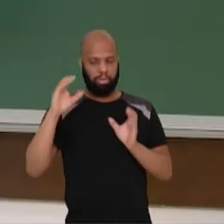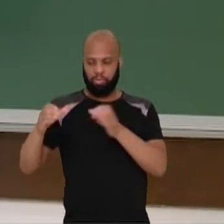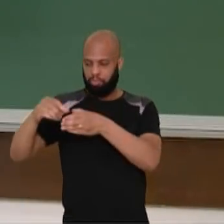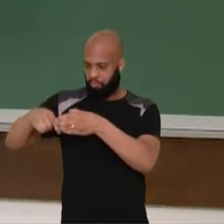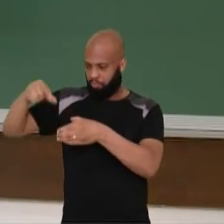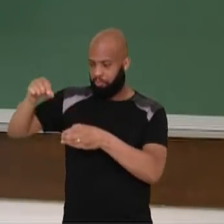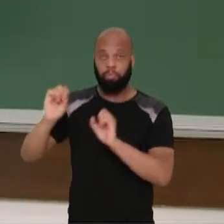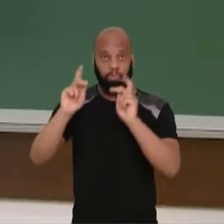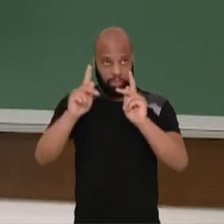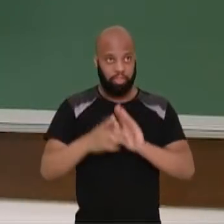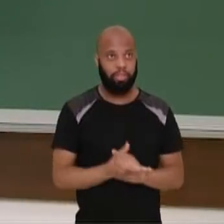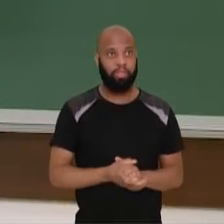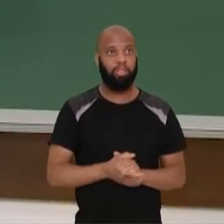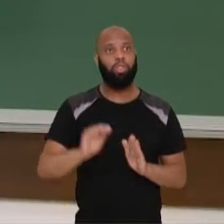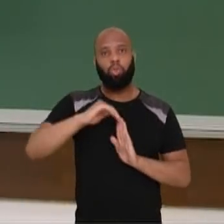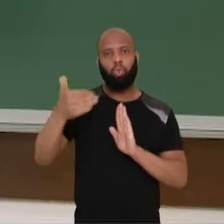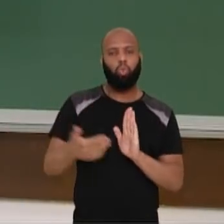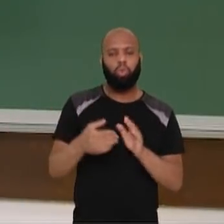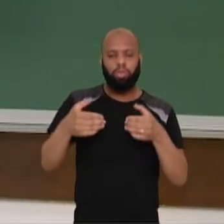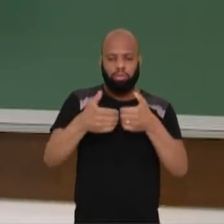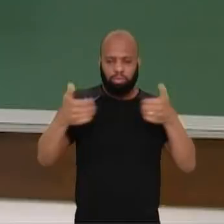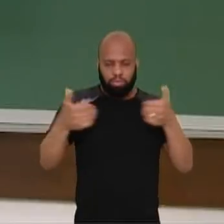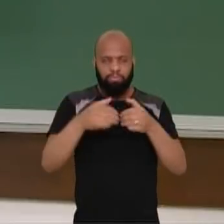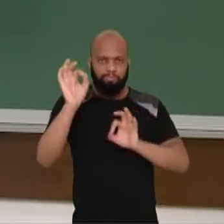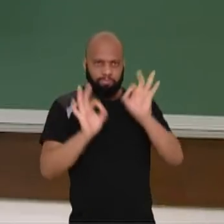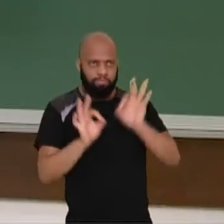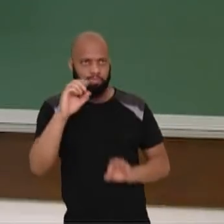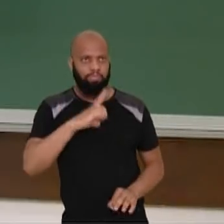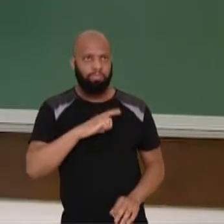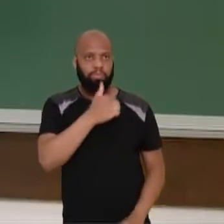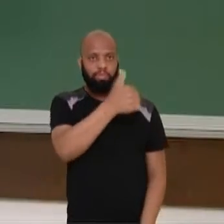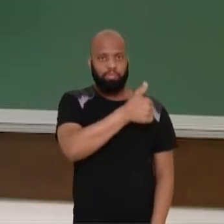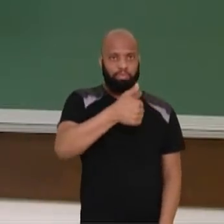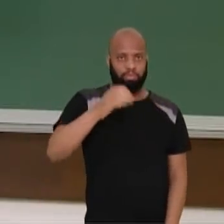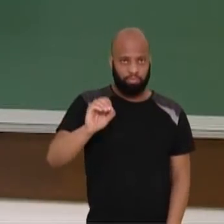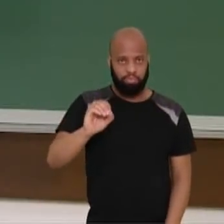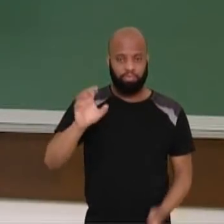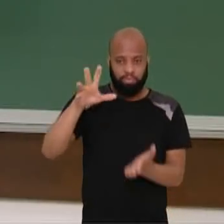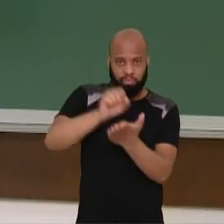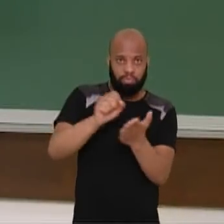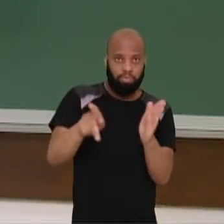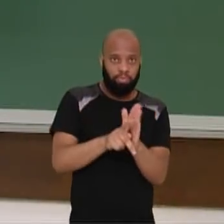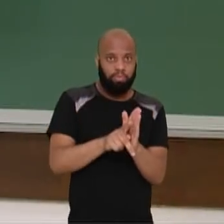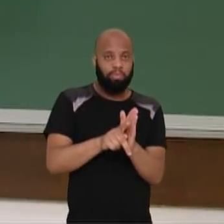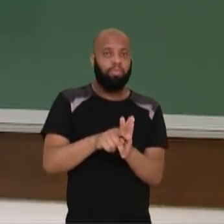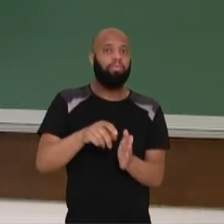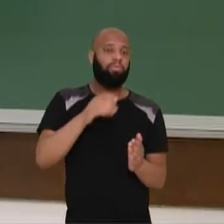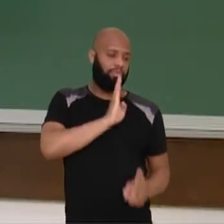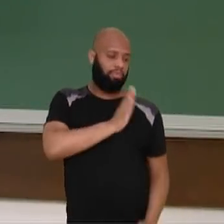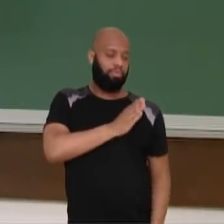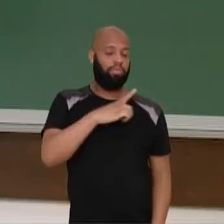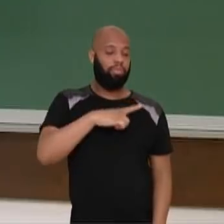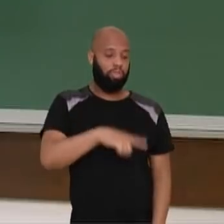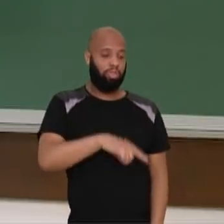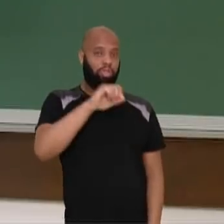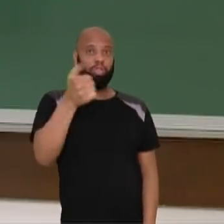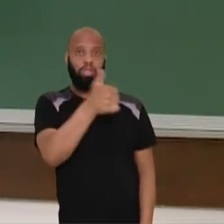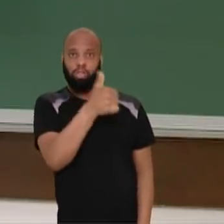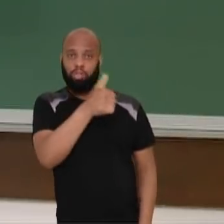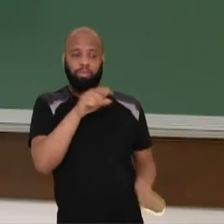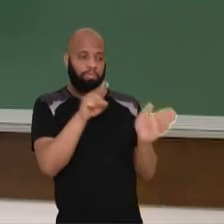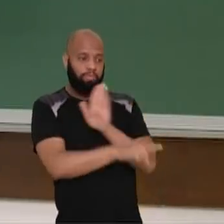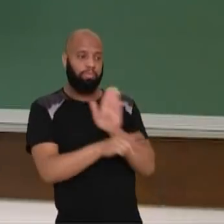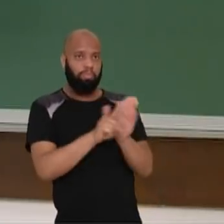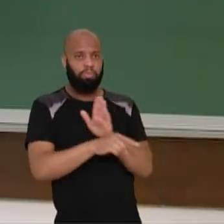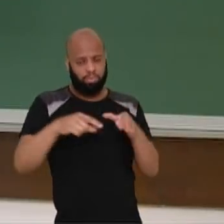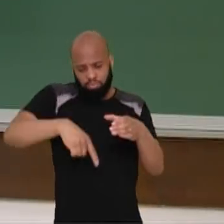ó. Ok? Tudo separadinho. Então, ó, dos 110 inscritos em cardiologia, serão sorteados 11 para a amostra. Então,